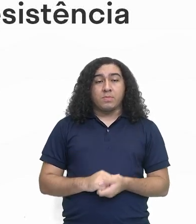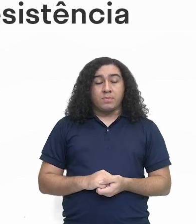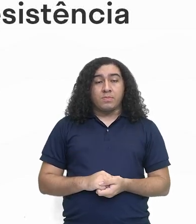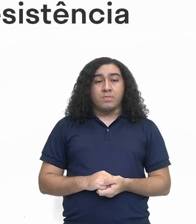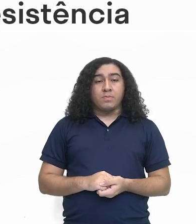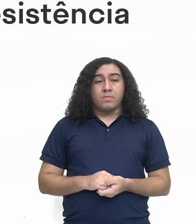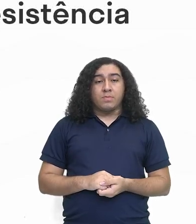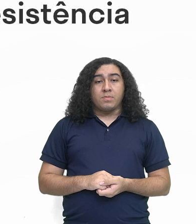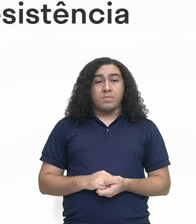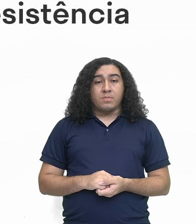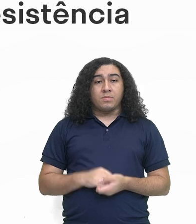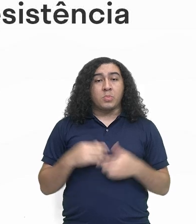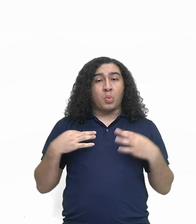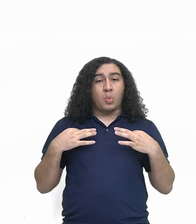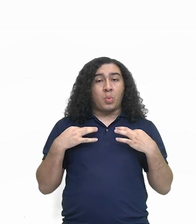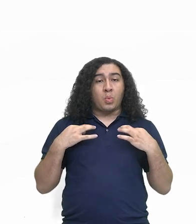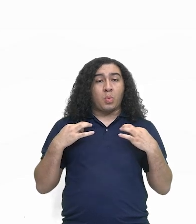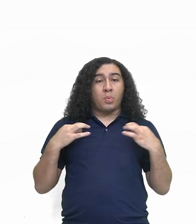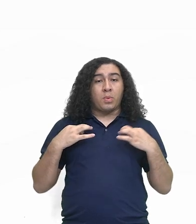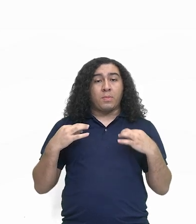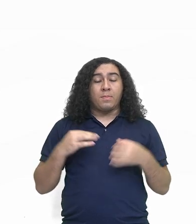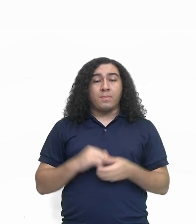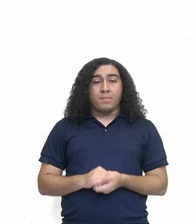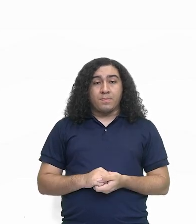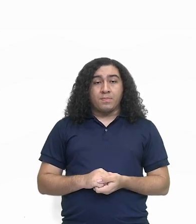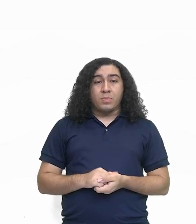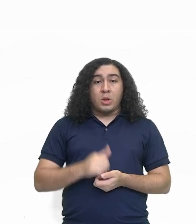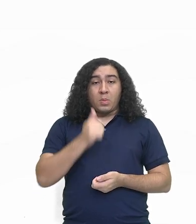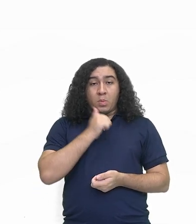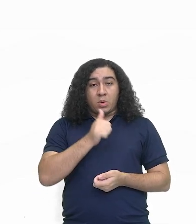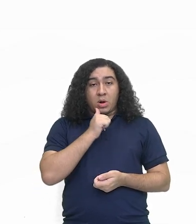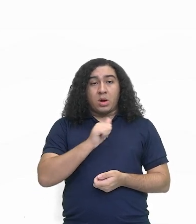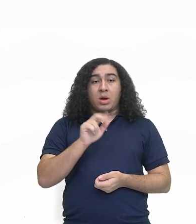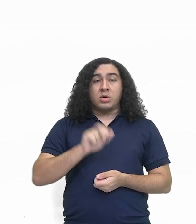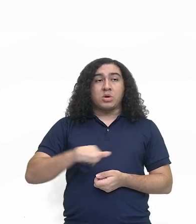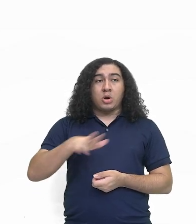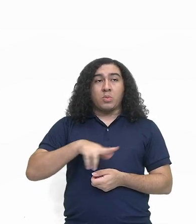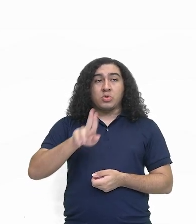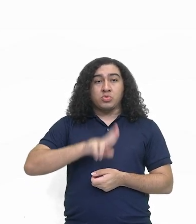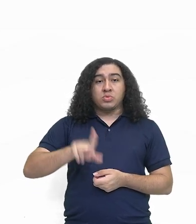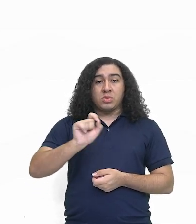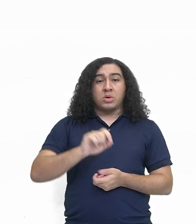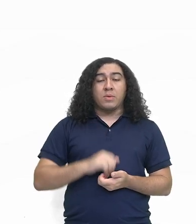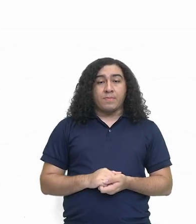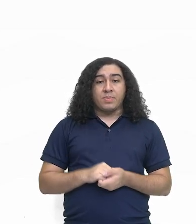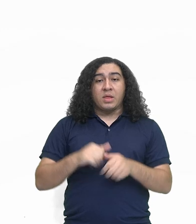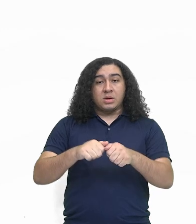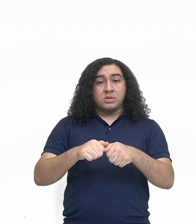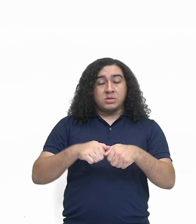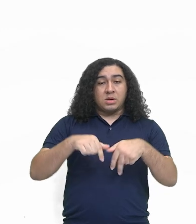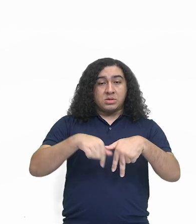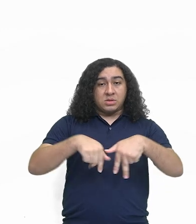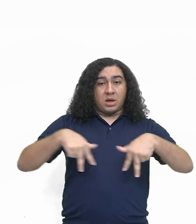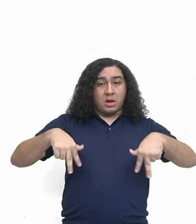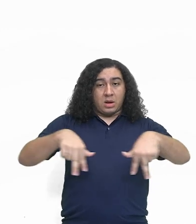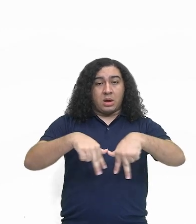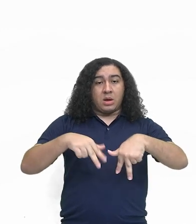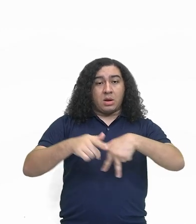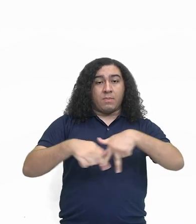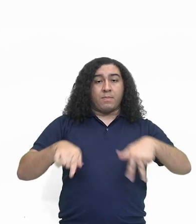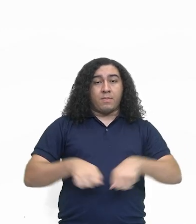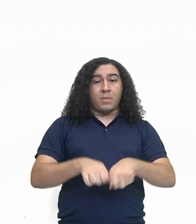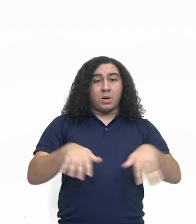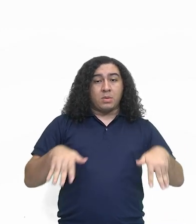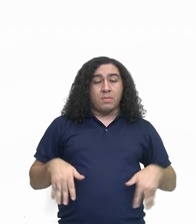Como é que são as suas vestimentas, então? As mulheres geralmente vestem saias rodadas, longas e coloridas, blusas